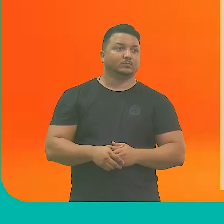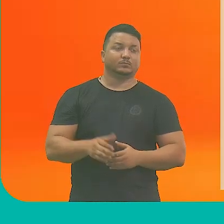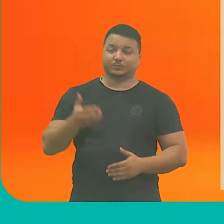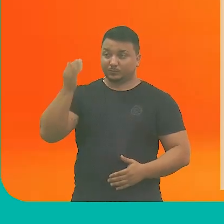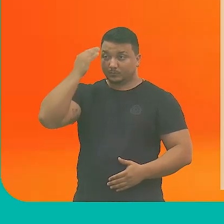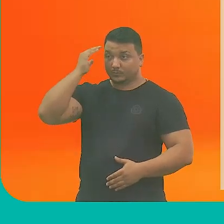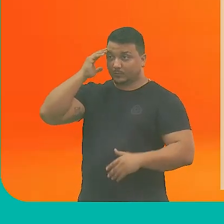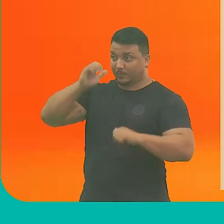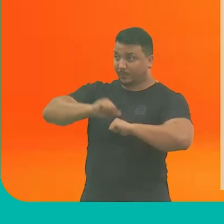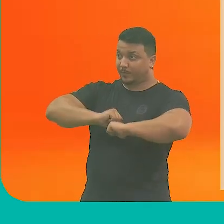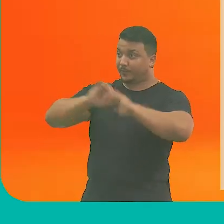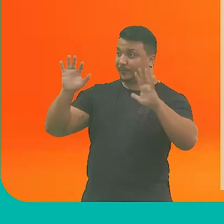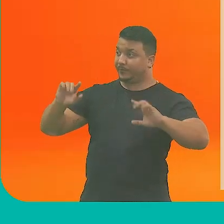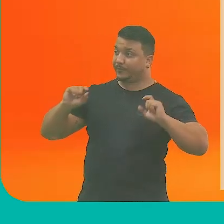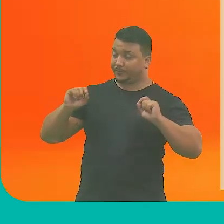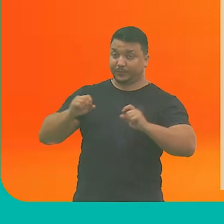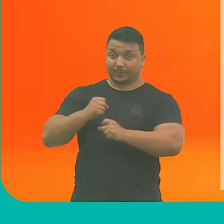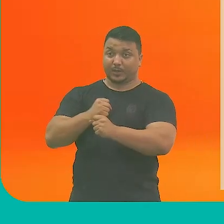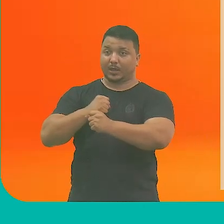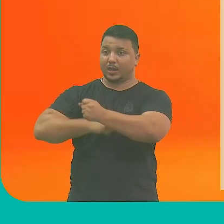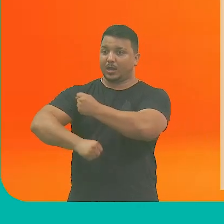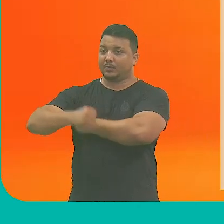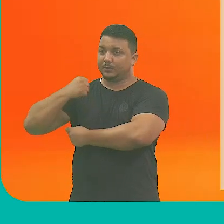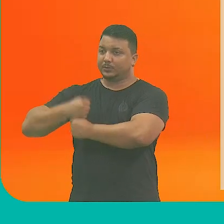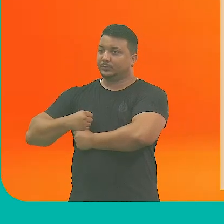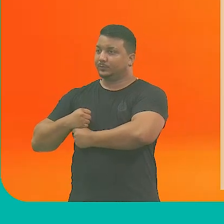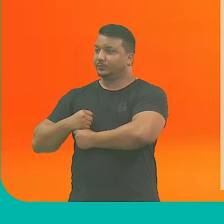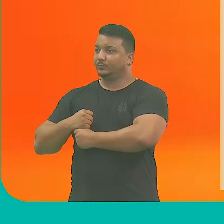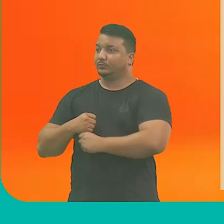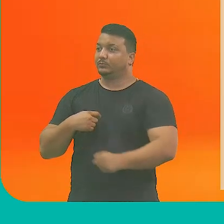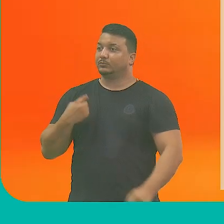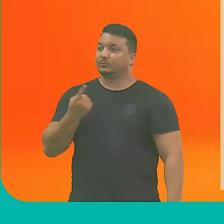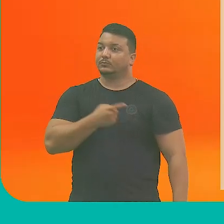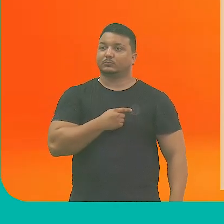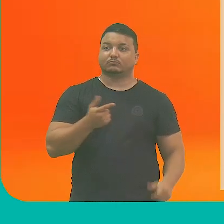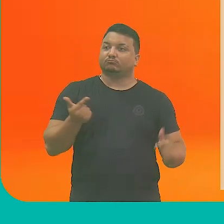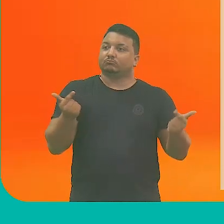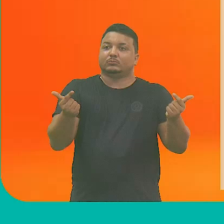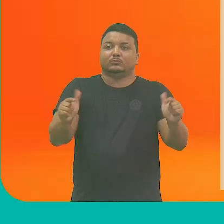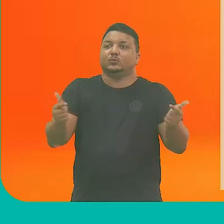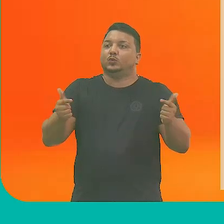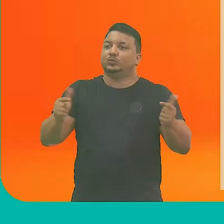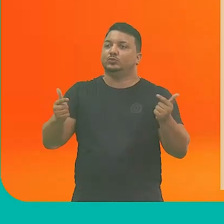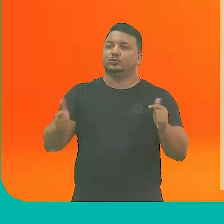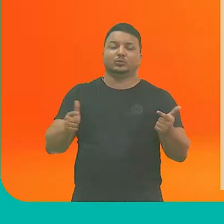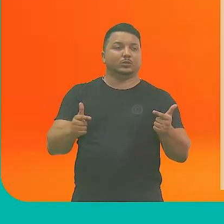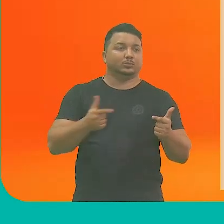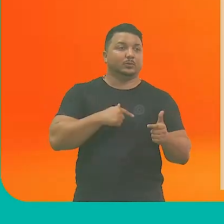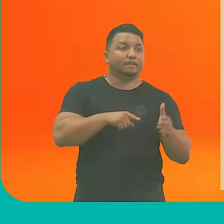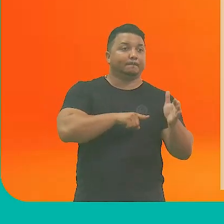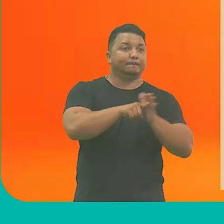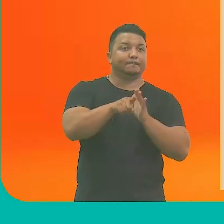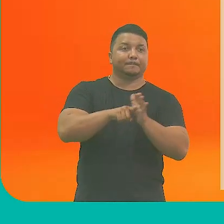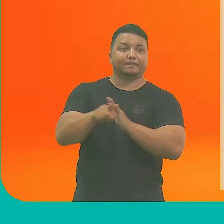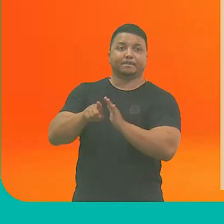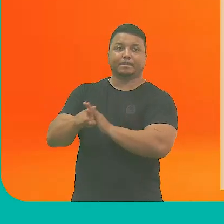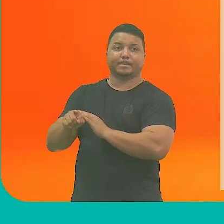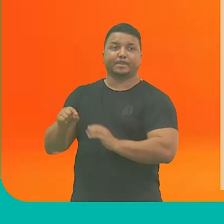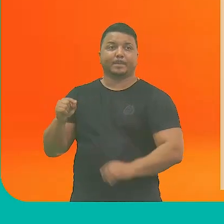uma coisa, no ano passado, nós não tínhamos no banco de